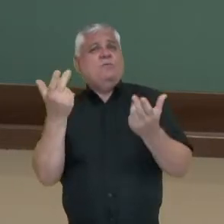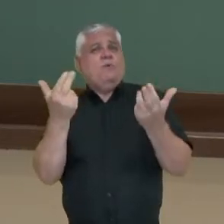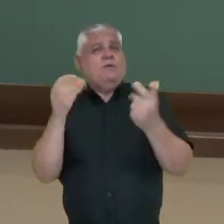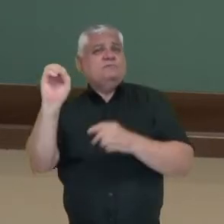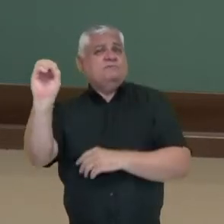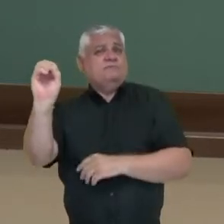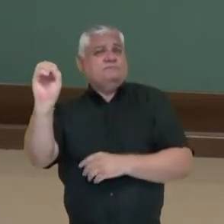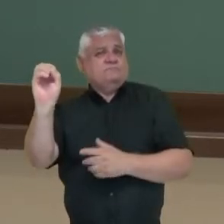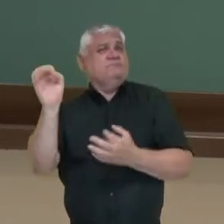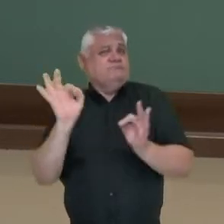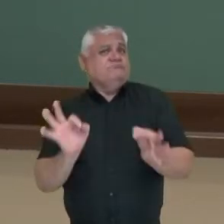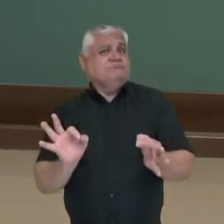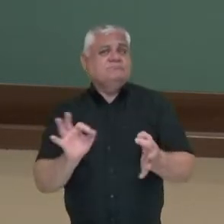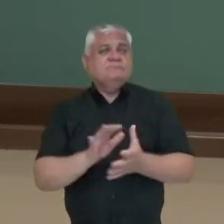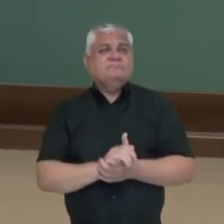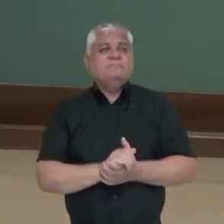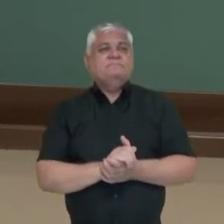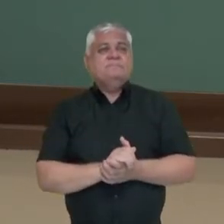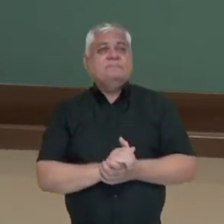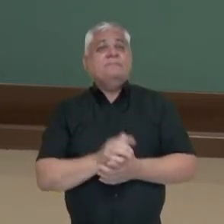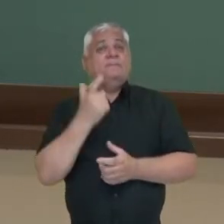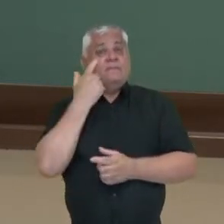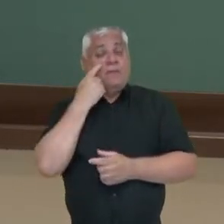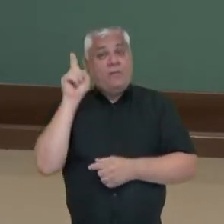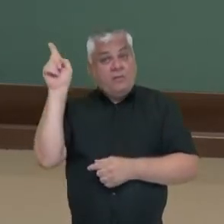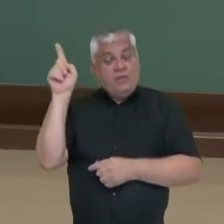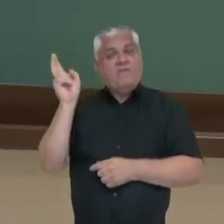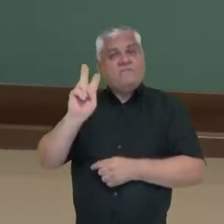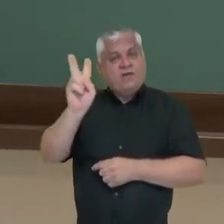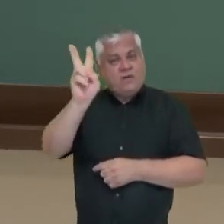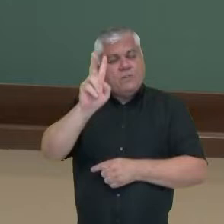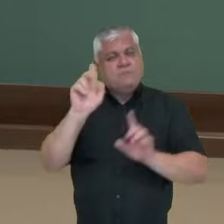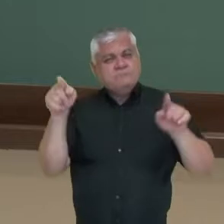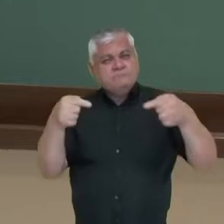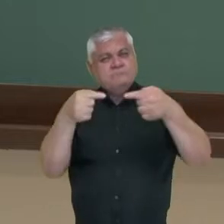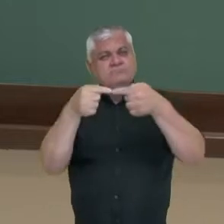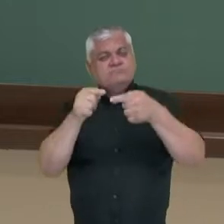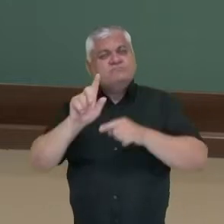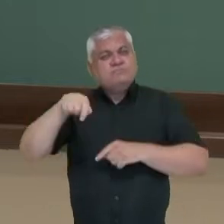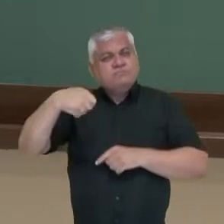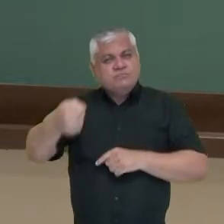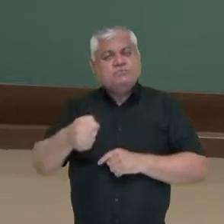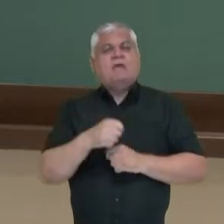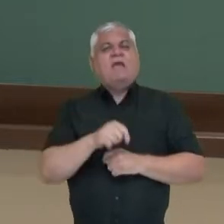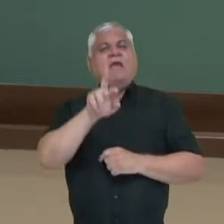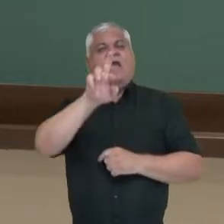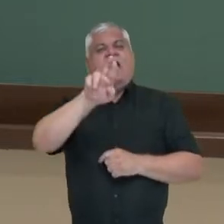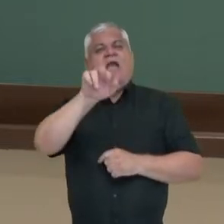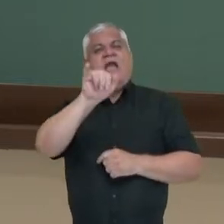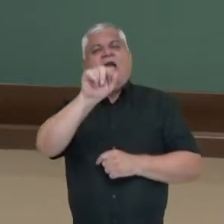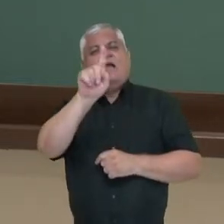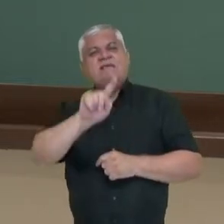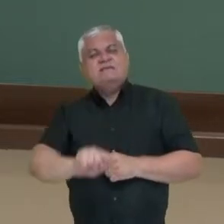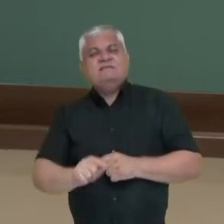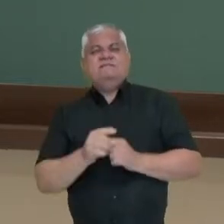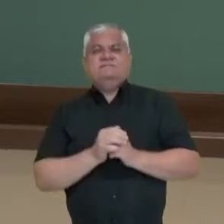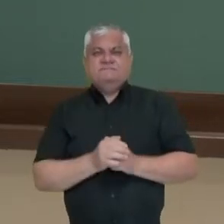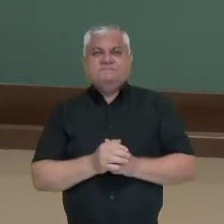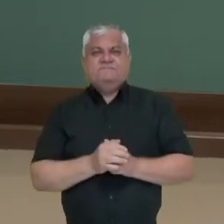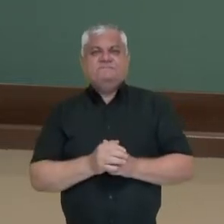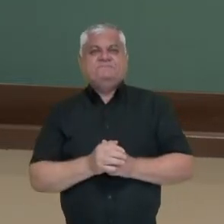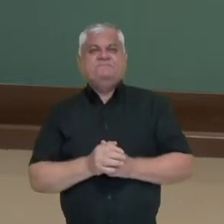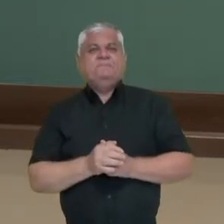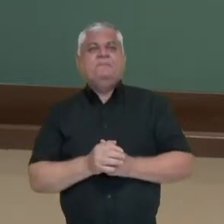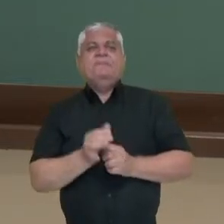igualdade de 0, não é verdade? Então, esse valor é exatamente o que a gente chama da raiz de uma